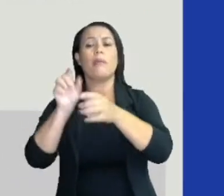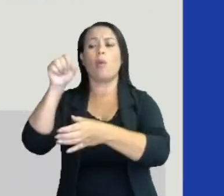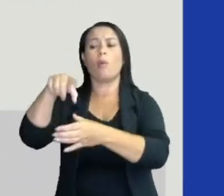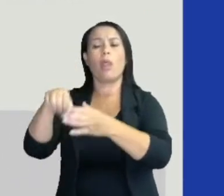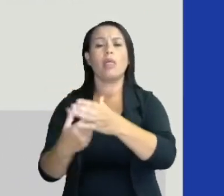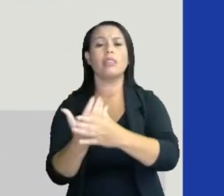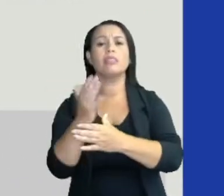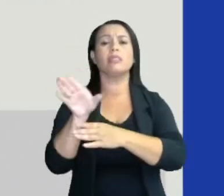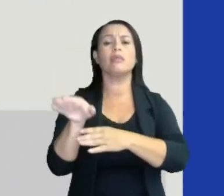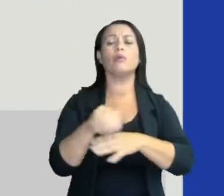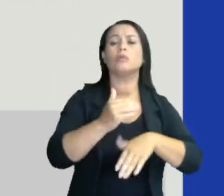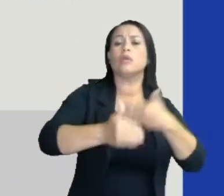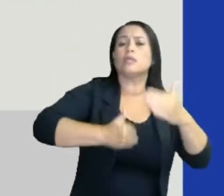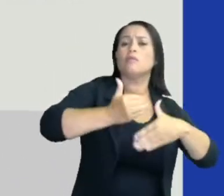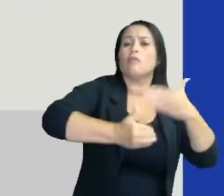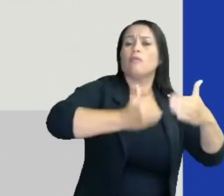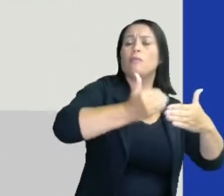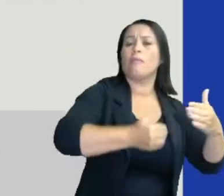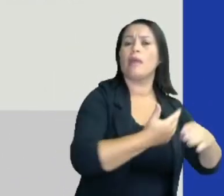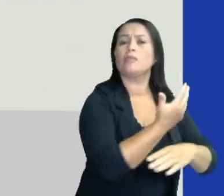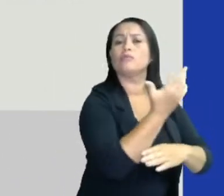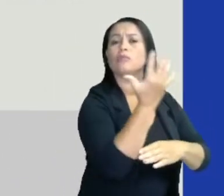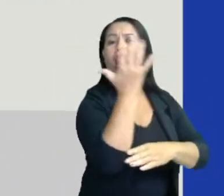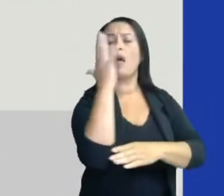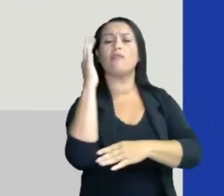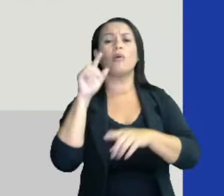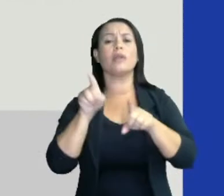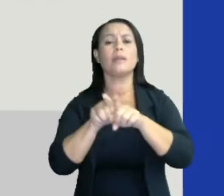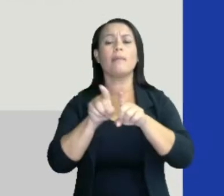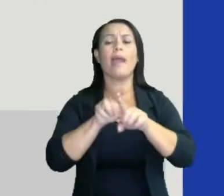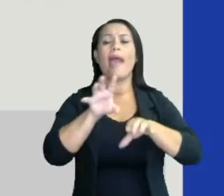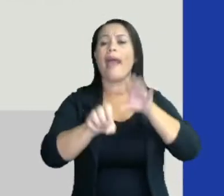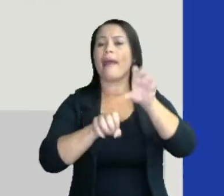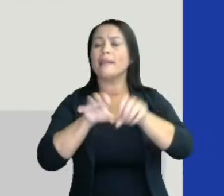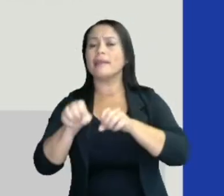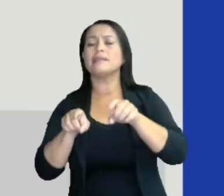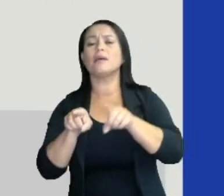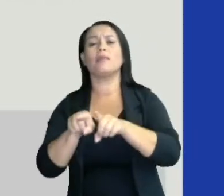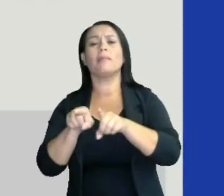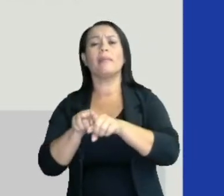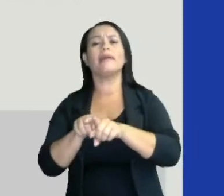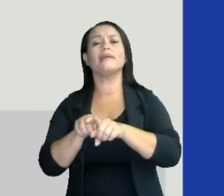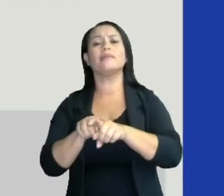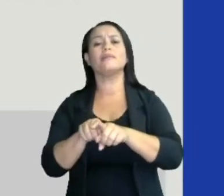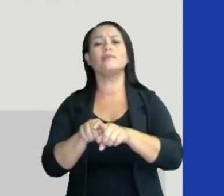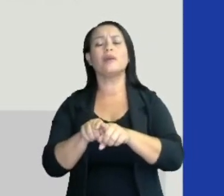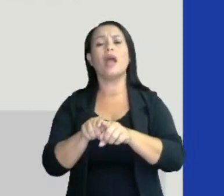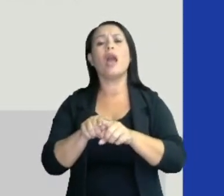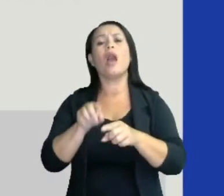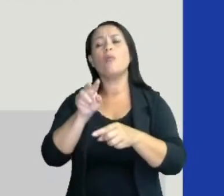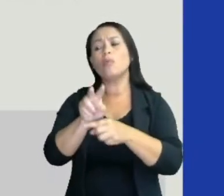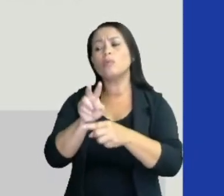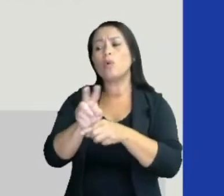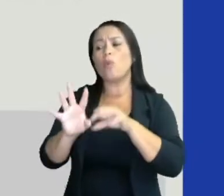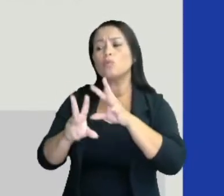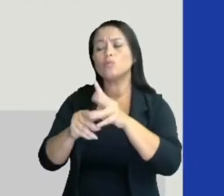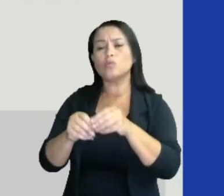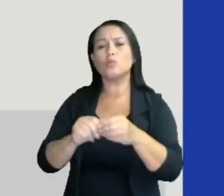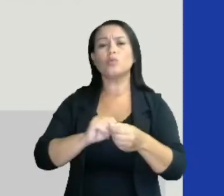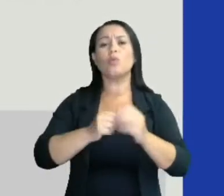plantio o desenvolvimento da lavoura a captação colheita cura